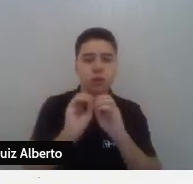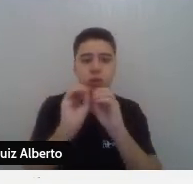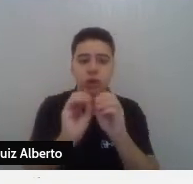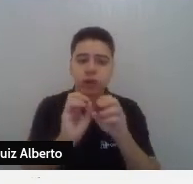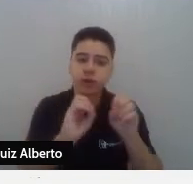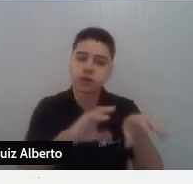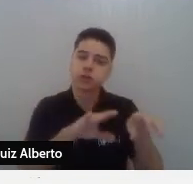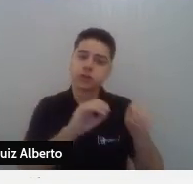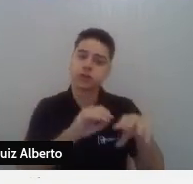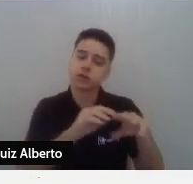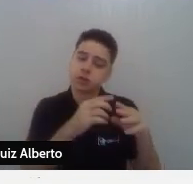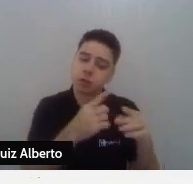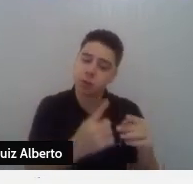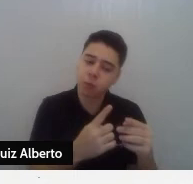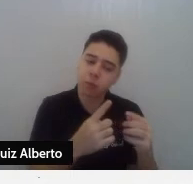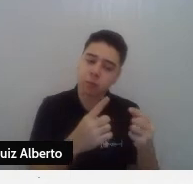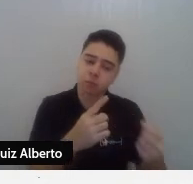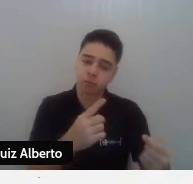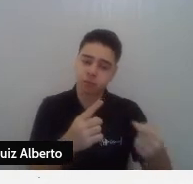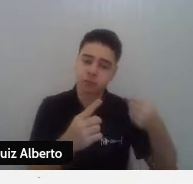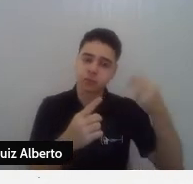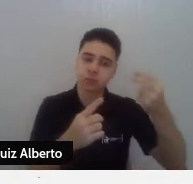e Fundamental 2 já